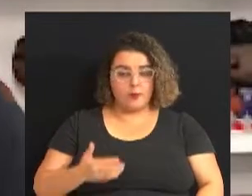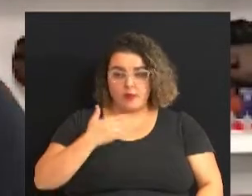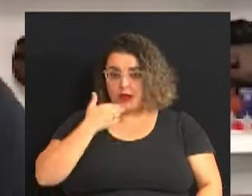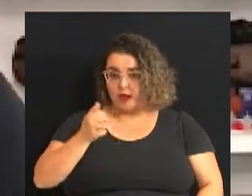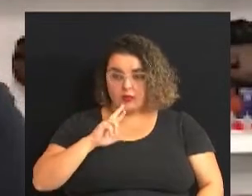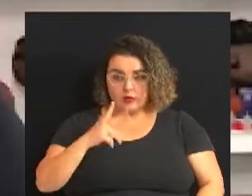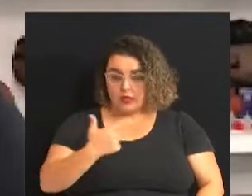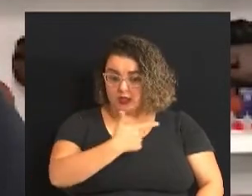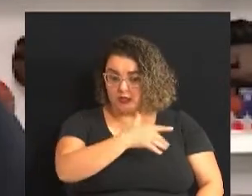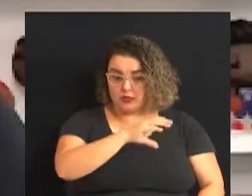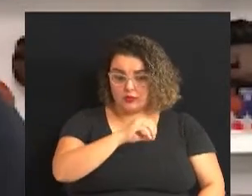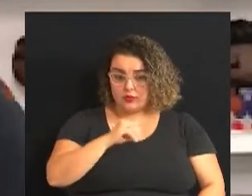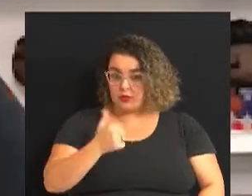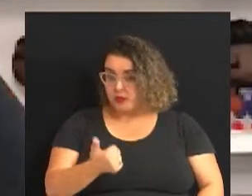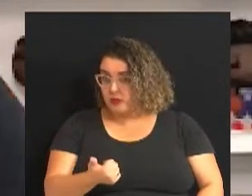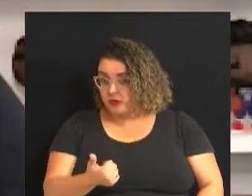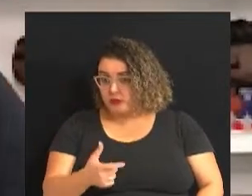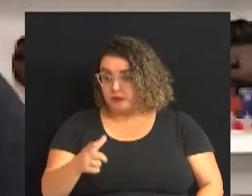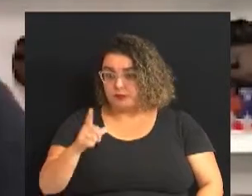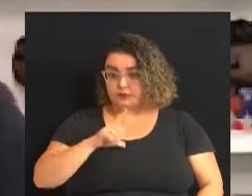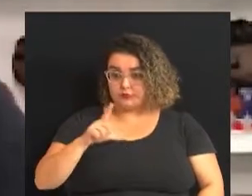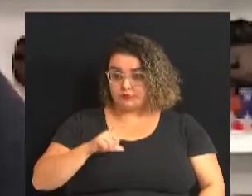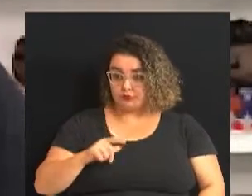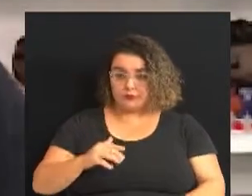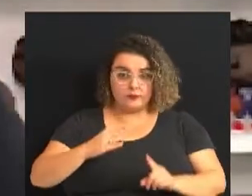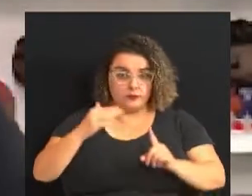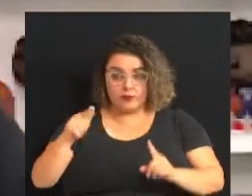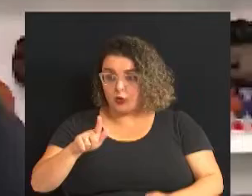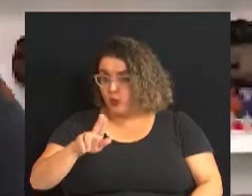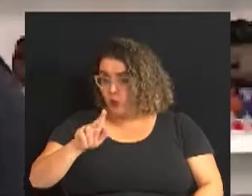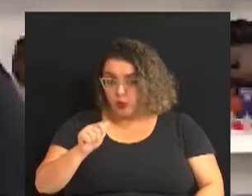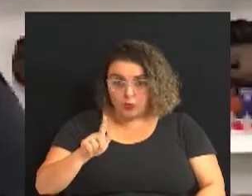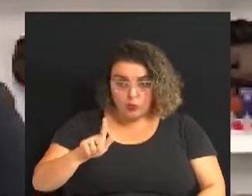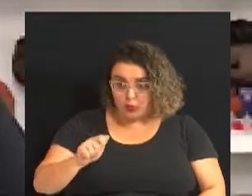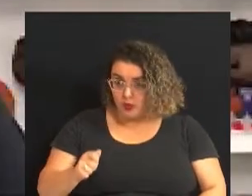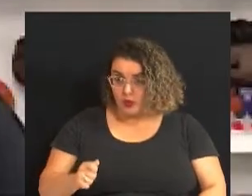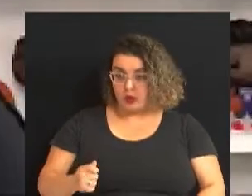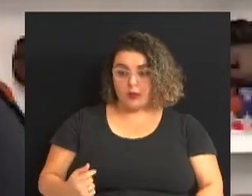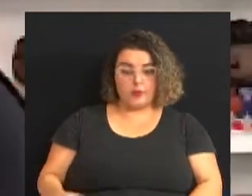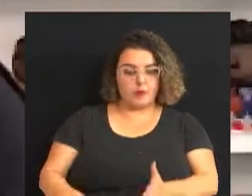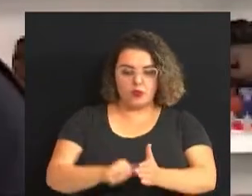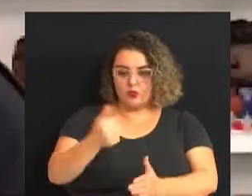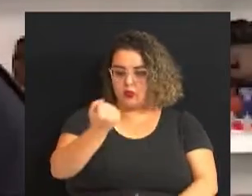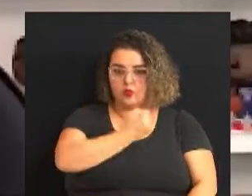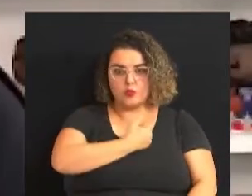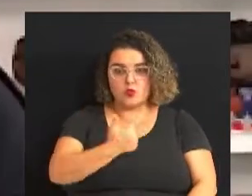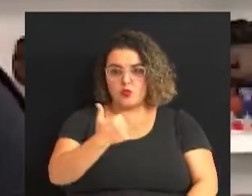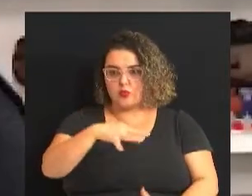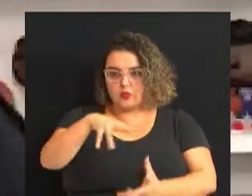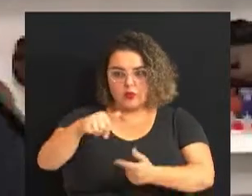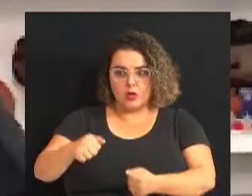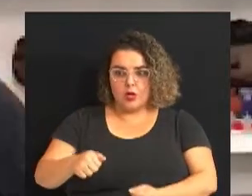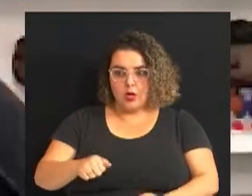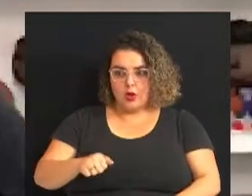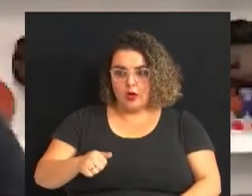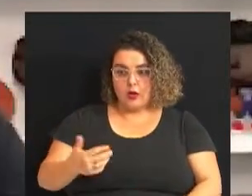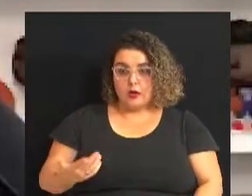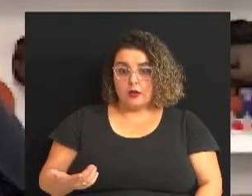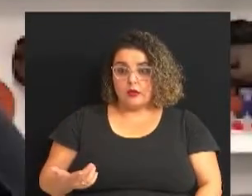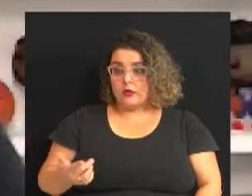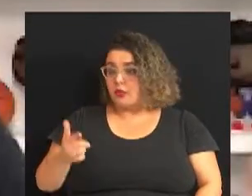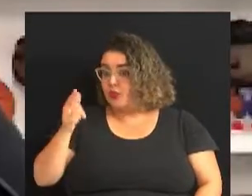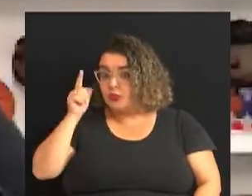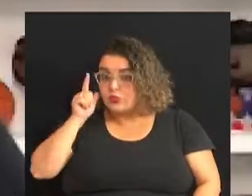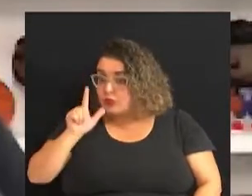2001. Cara, a gente teve um fenômeno como o Guga, número 1 do mundo, multicampeão, 3 vezes campeão de Roland Garros, e a gente não